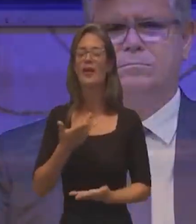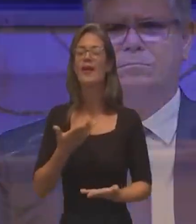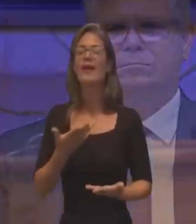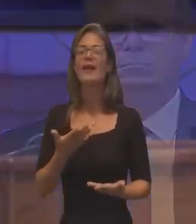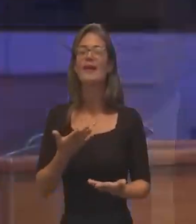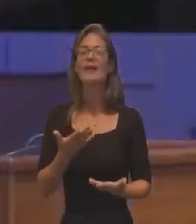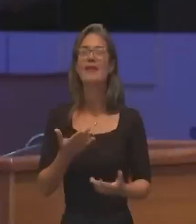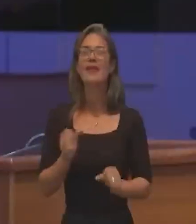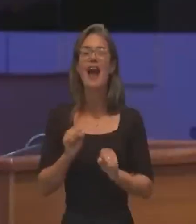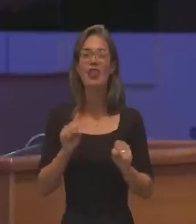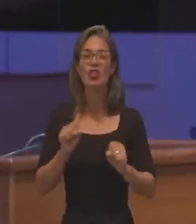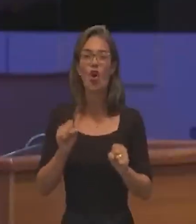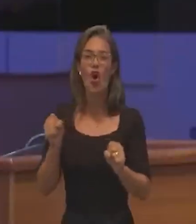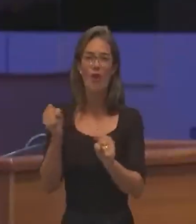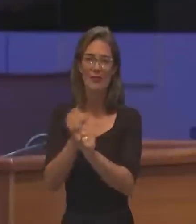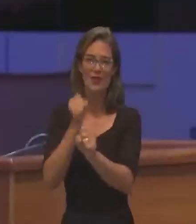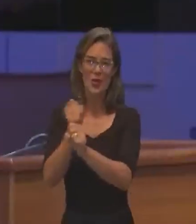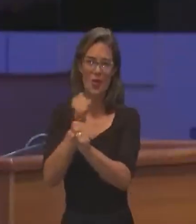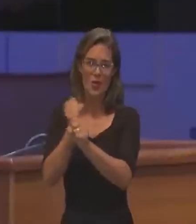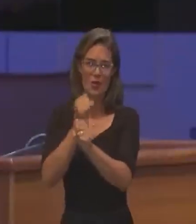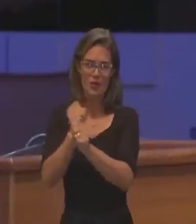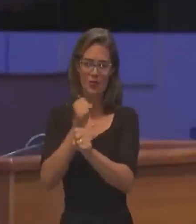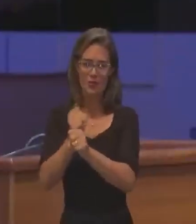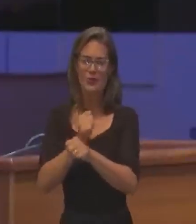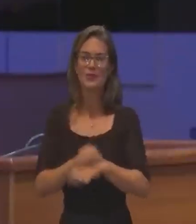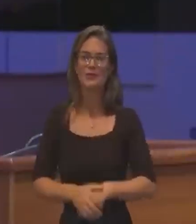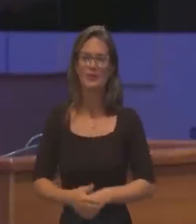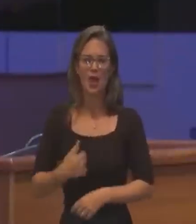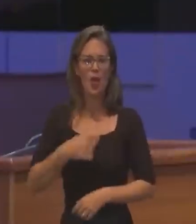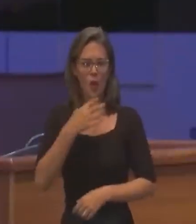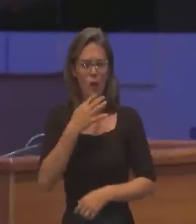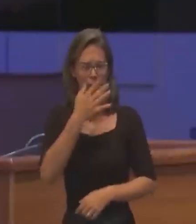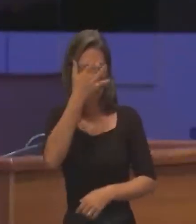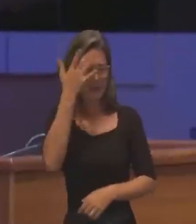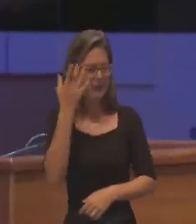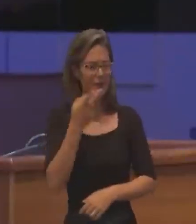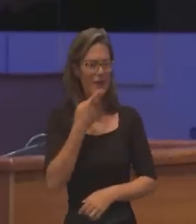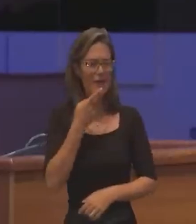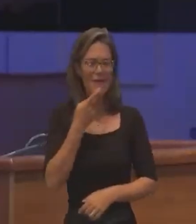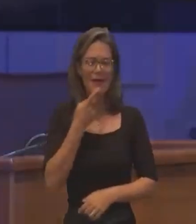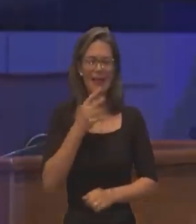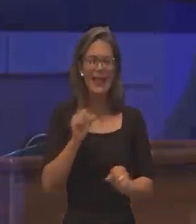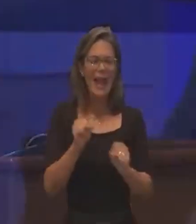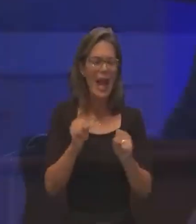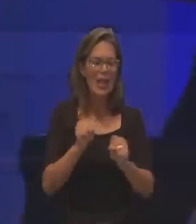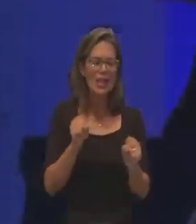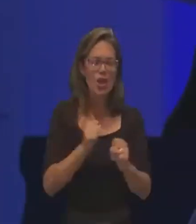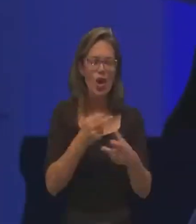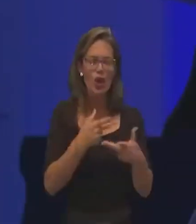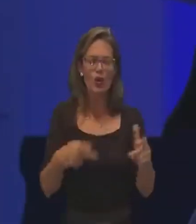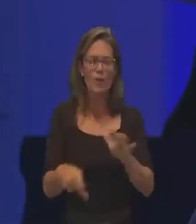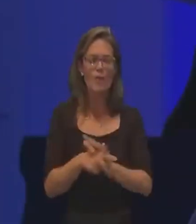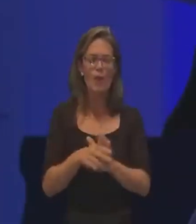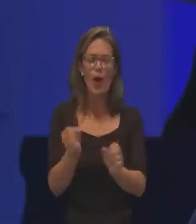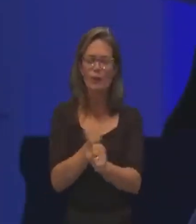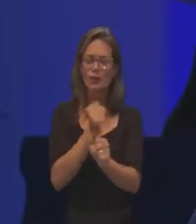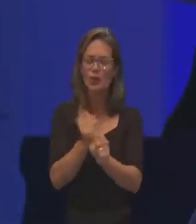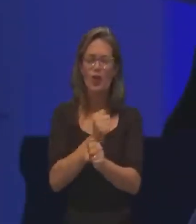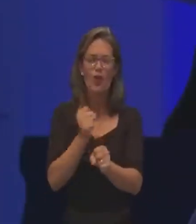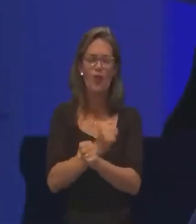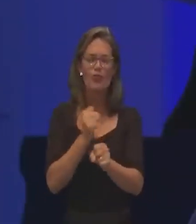são apaixonados por obras. Eu conheço alguém que fala: pastor, não posso ouvir falar em cimento, argamassa, tijolo, que é